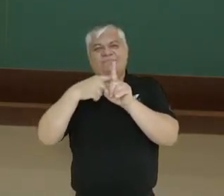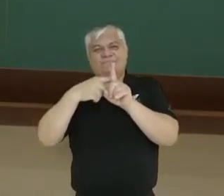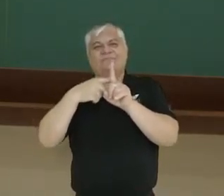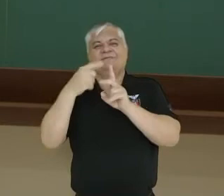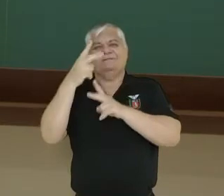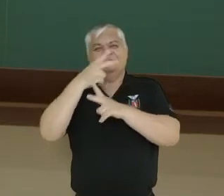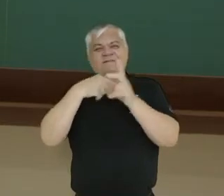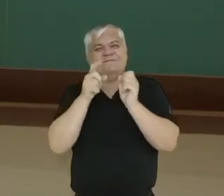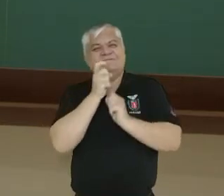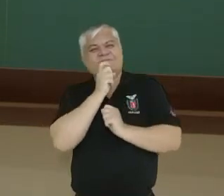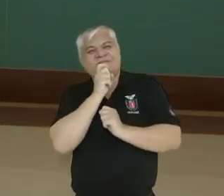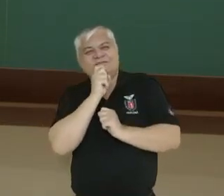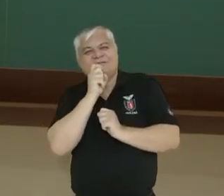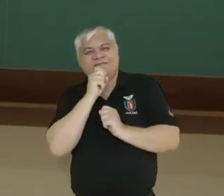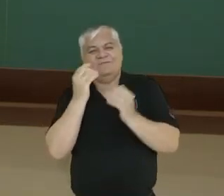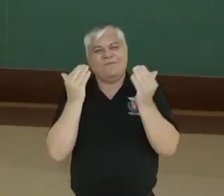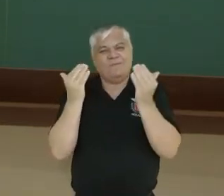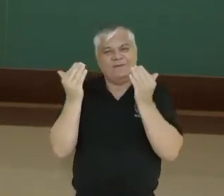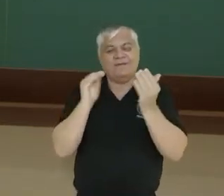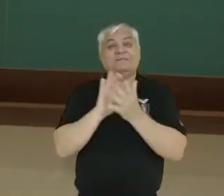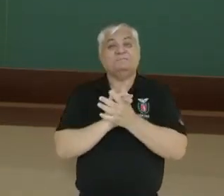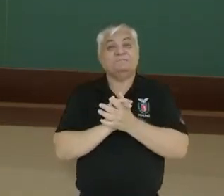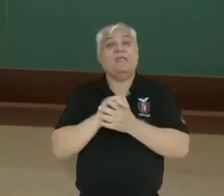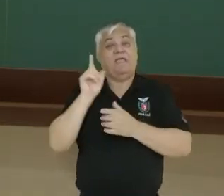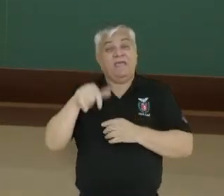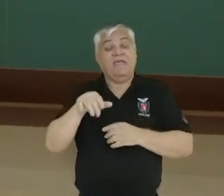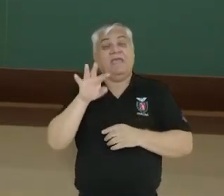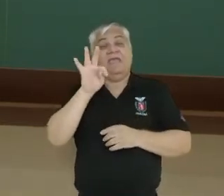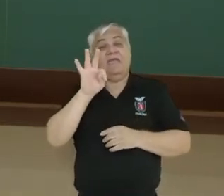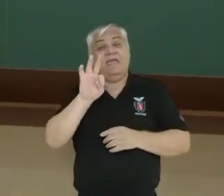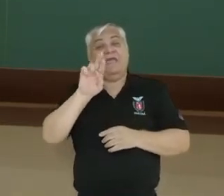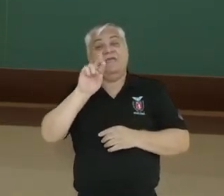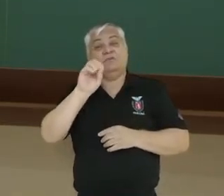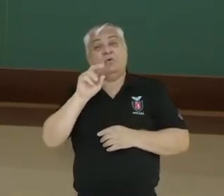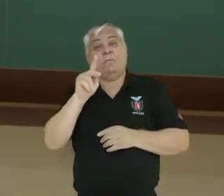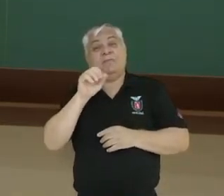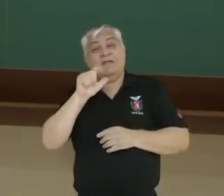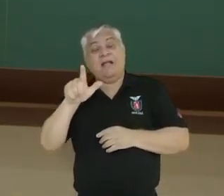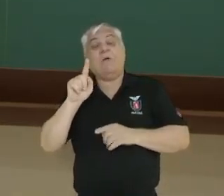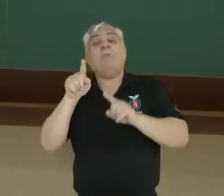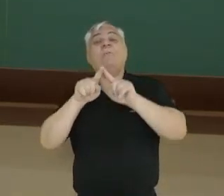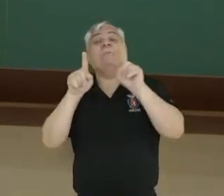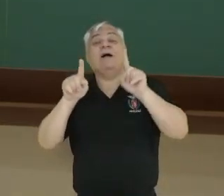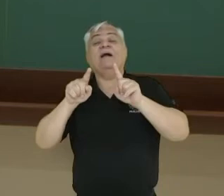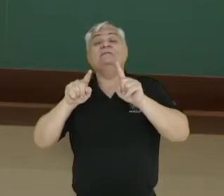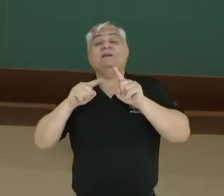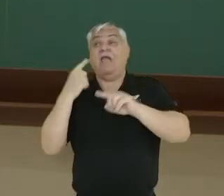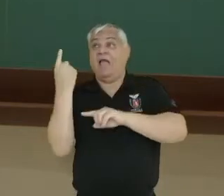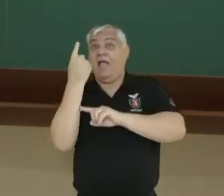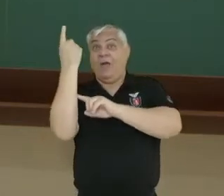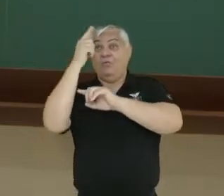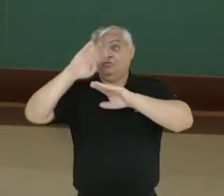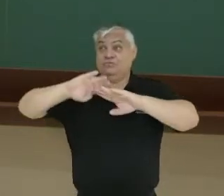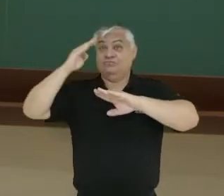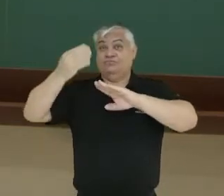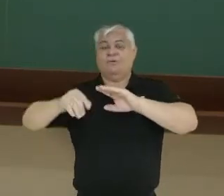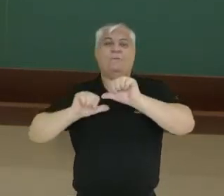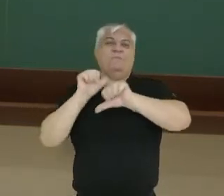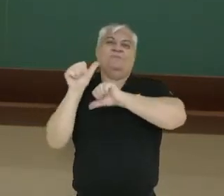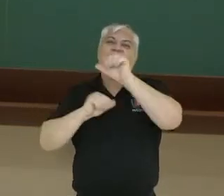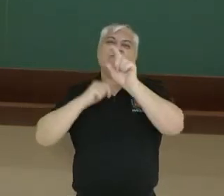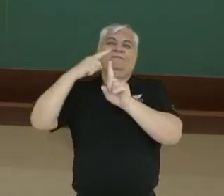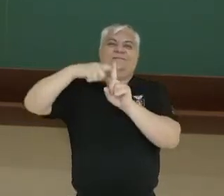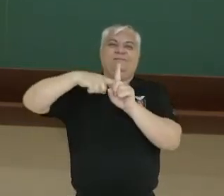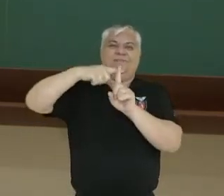com as outras áreas. Então, é clima tropical? Sim, mas tem um fator importante que é a altitude. Então, isso vai fazer a diferença das